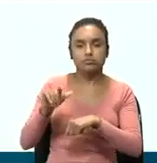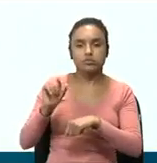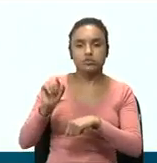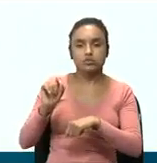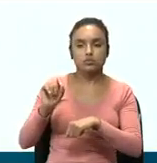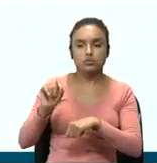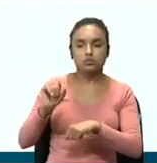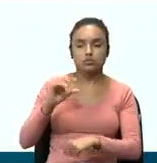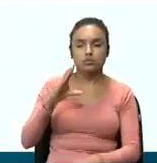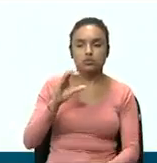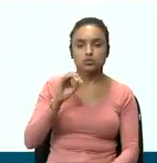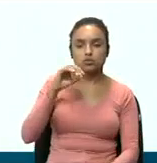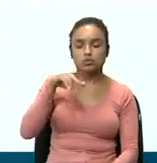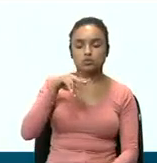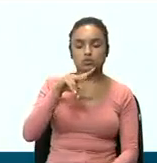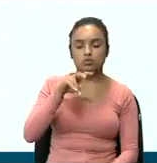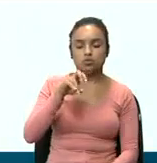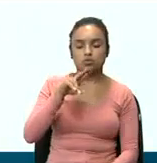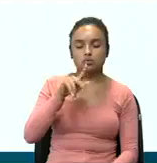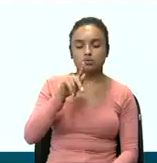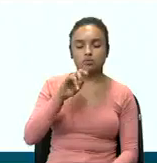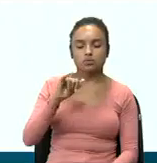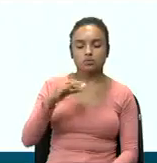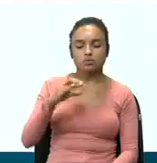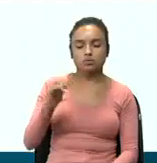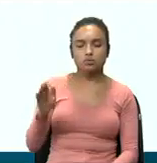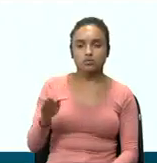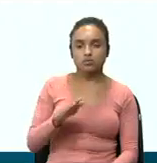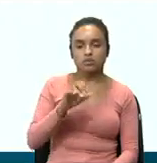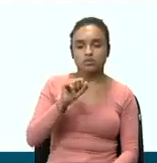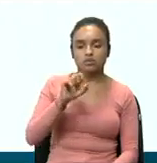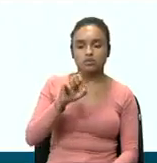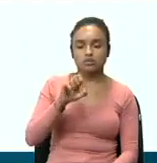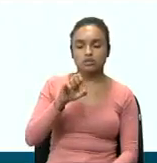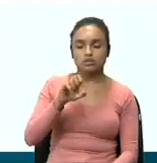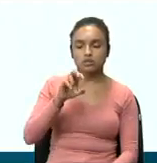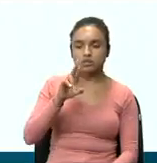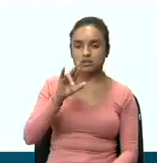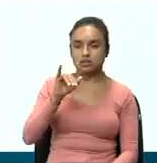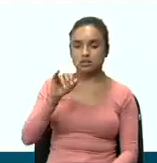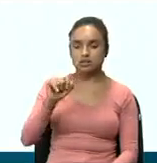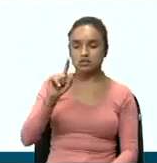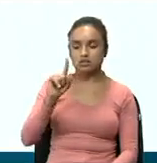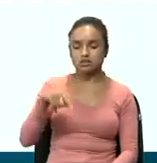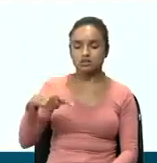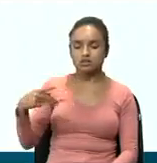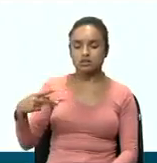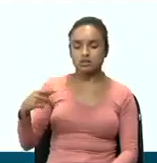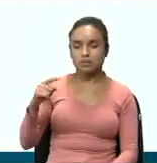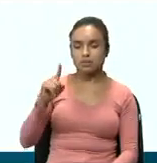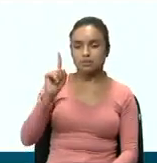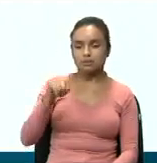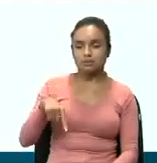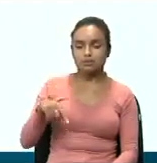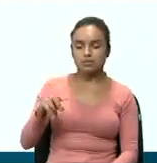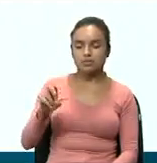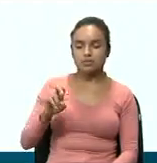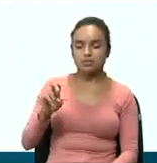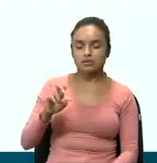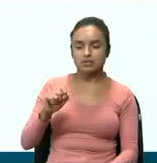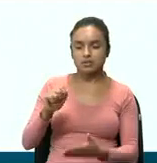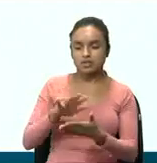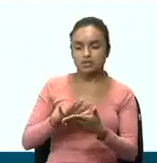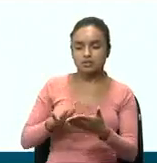a convergência e divergência das séries P. Chegamos, então, agora no 5º exercício. E